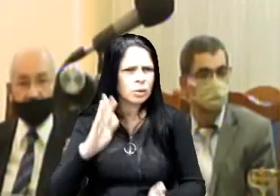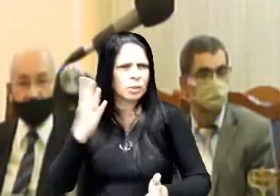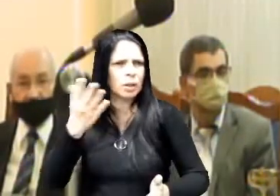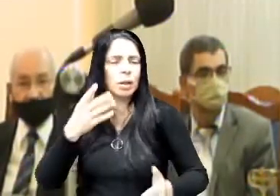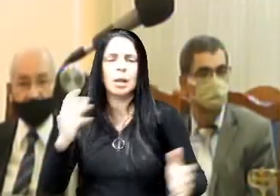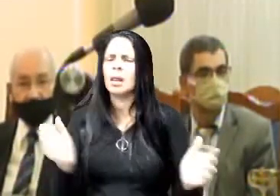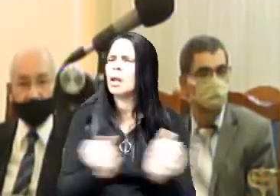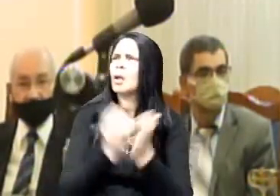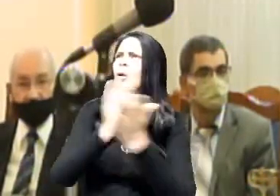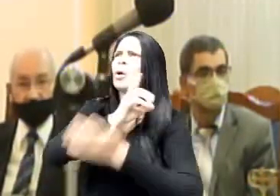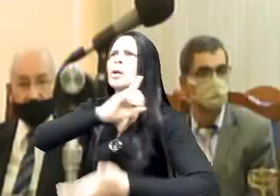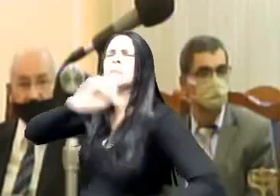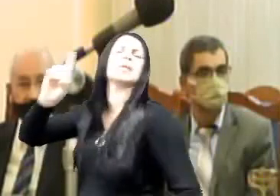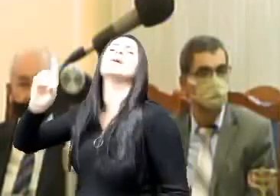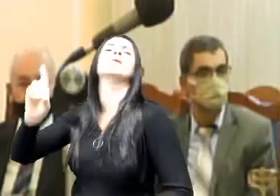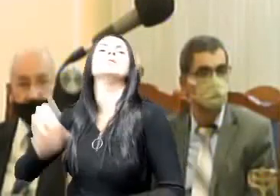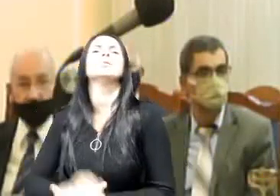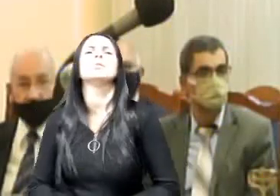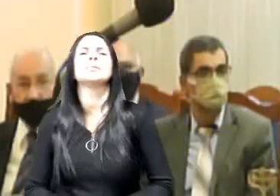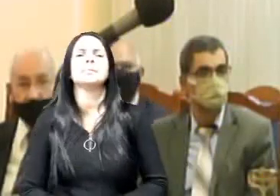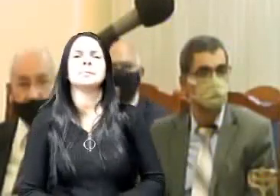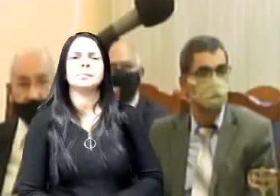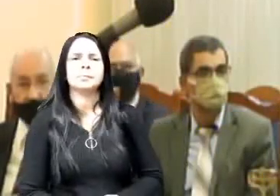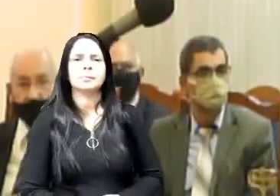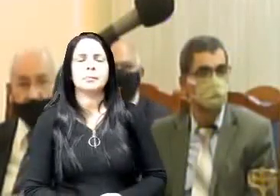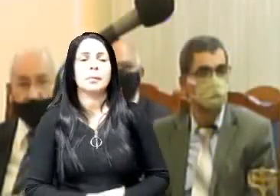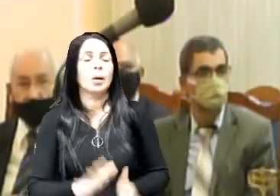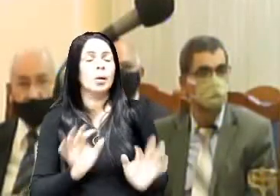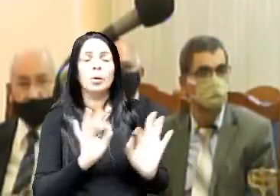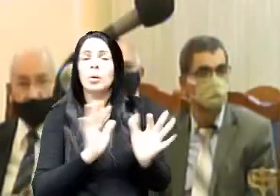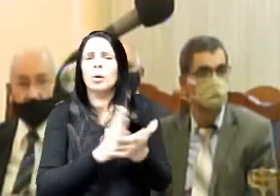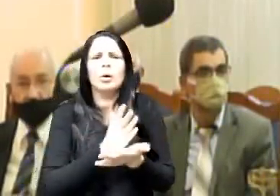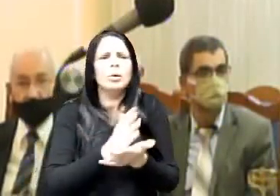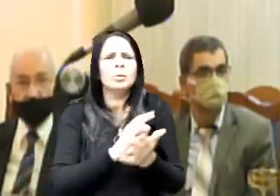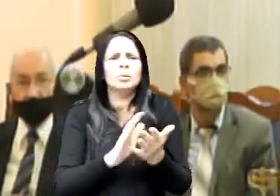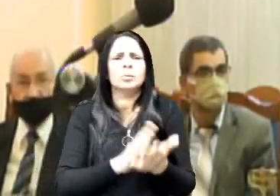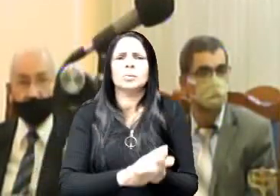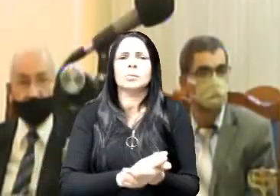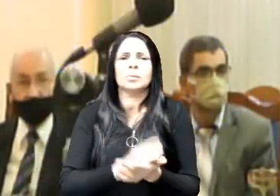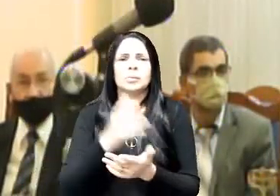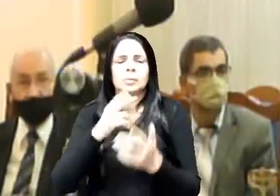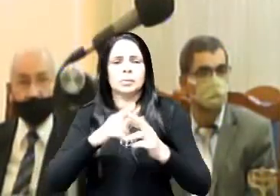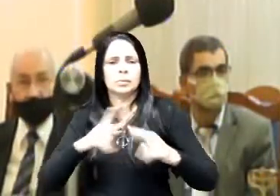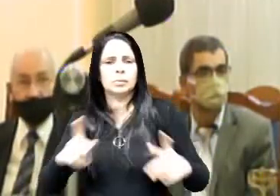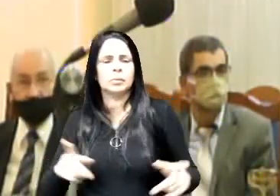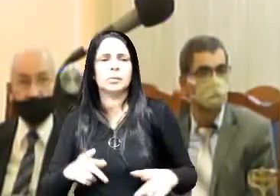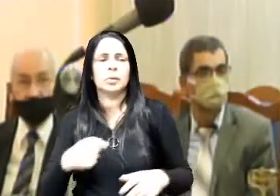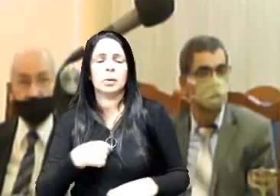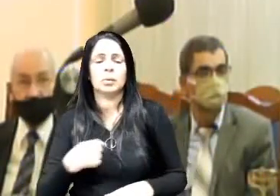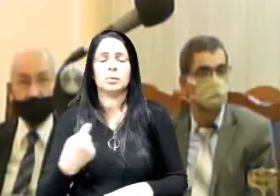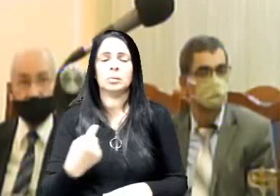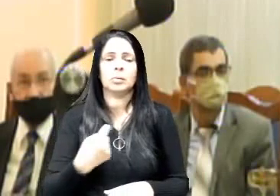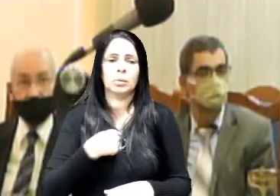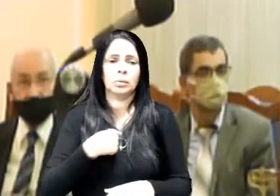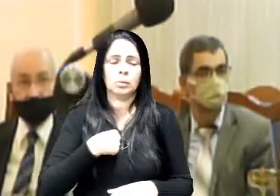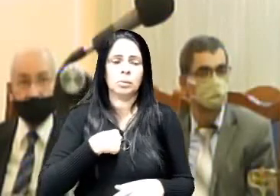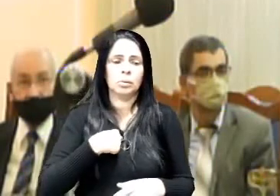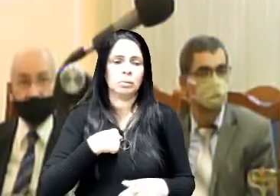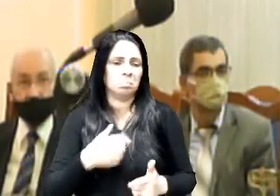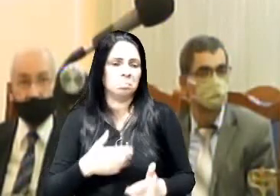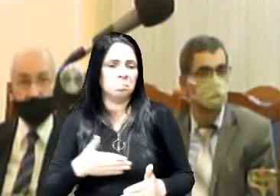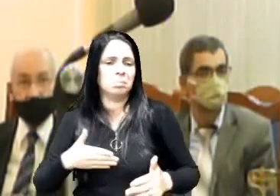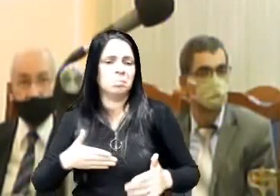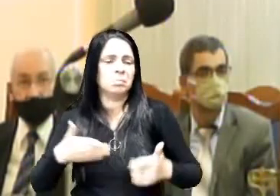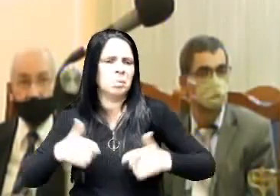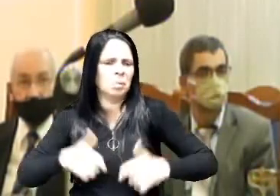Não é algo anormal, algo estranho. Eu estou passando uma luta. É